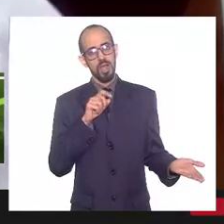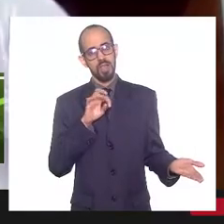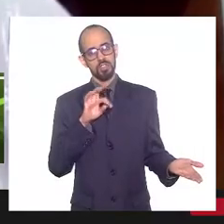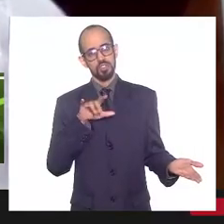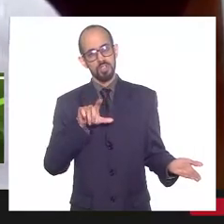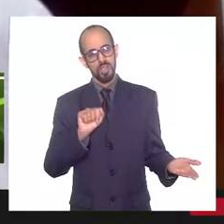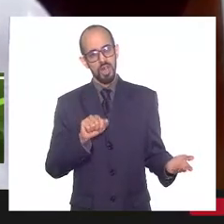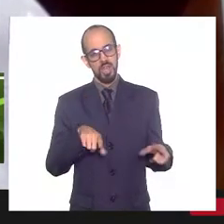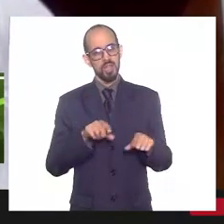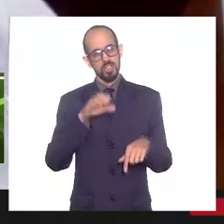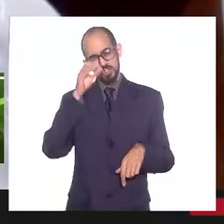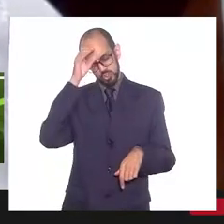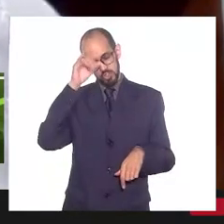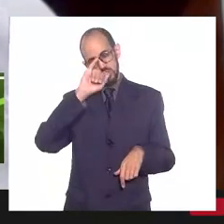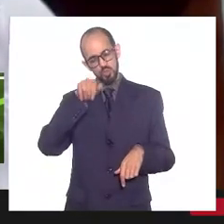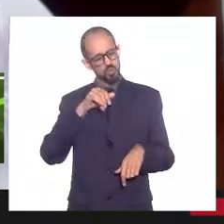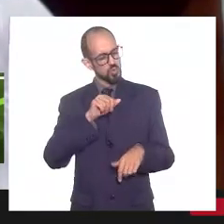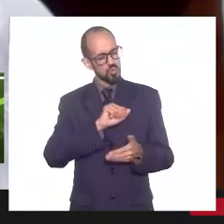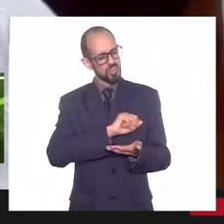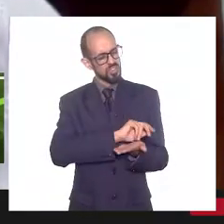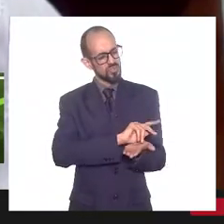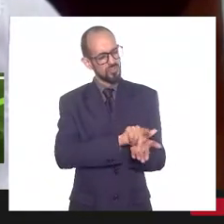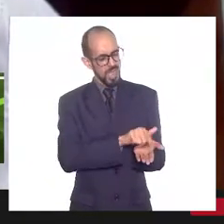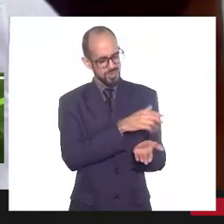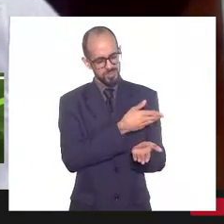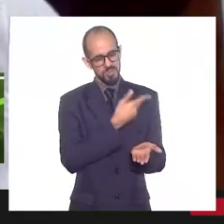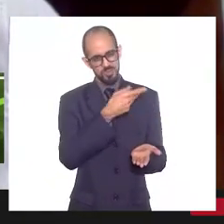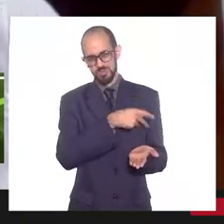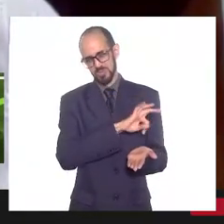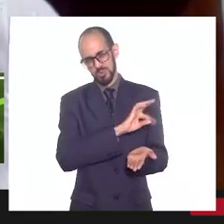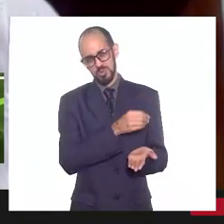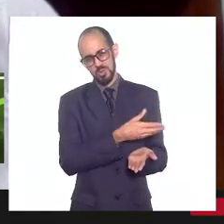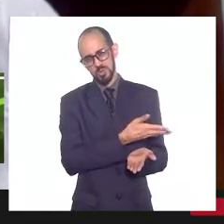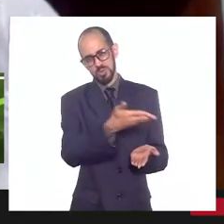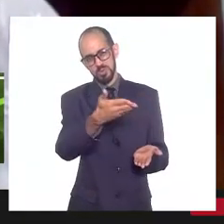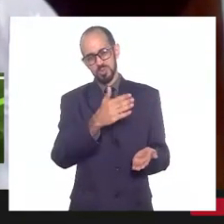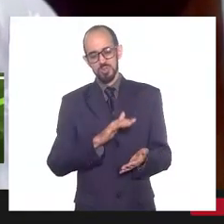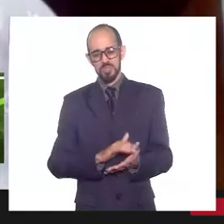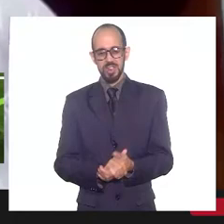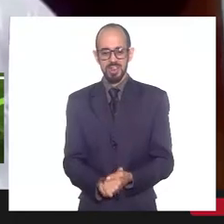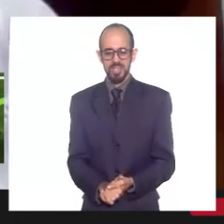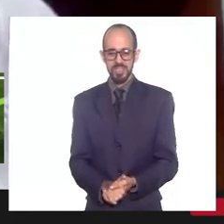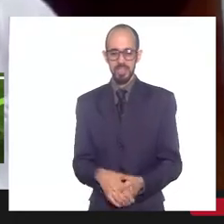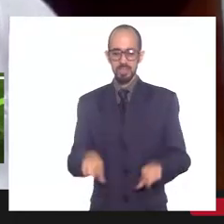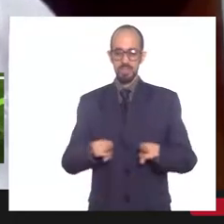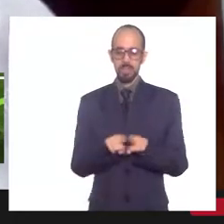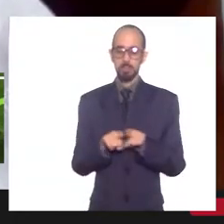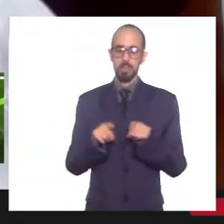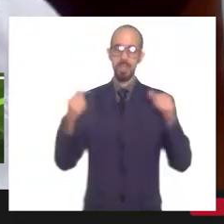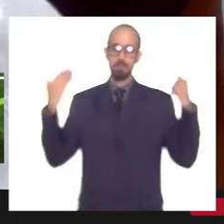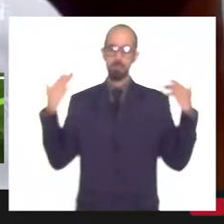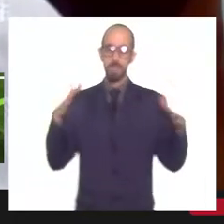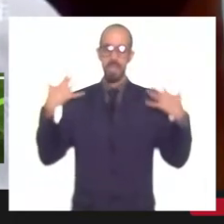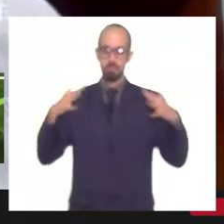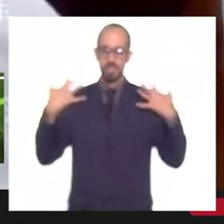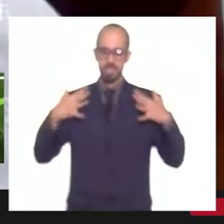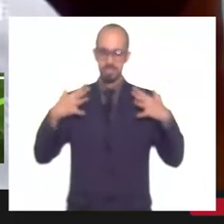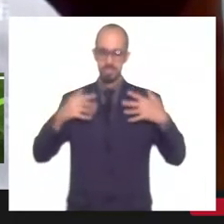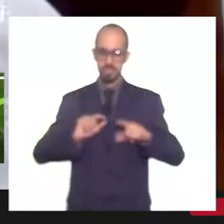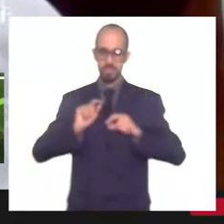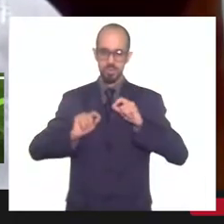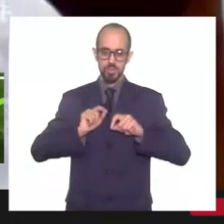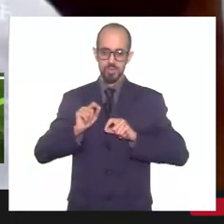quanto você achou enfim de todos e parabenizar eu